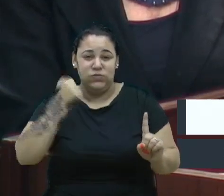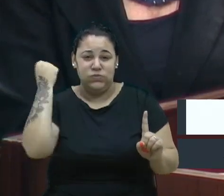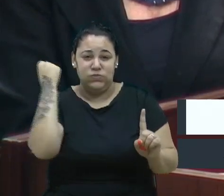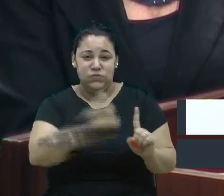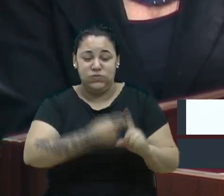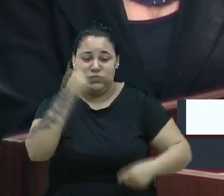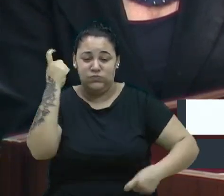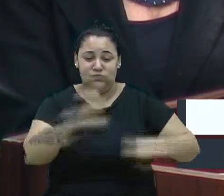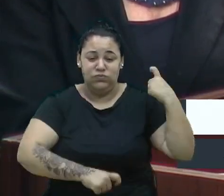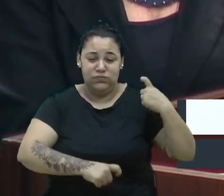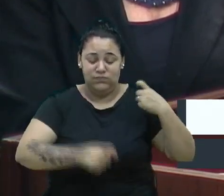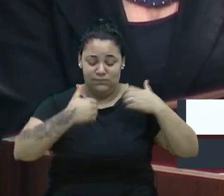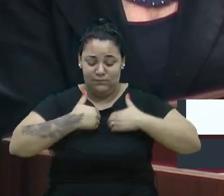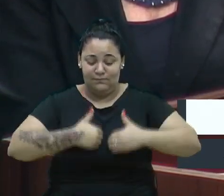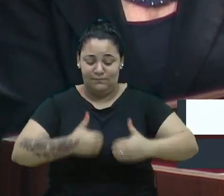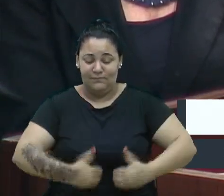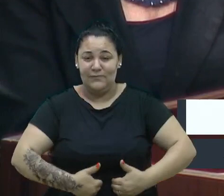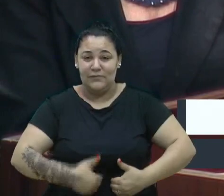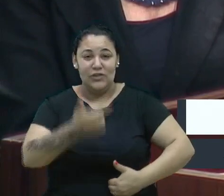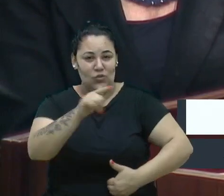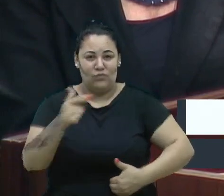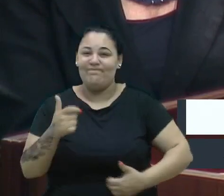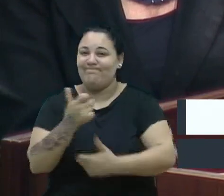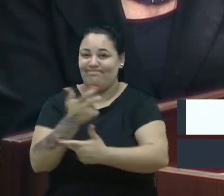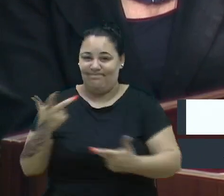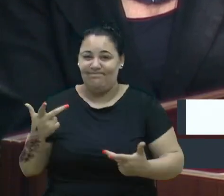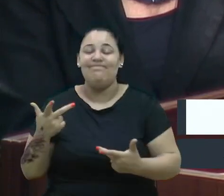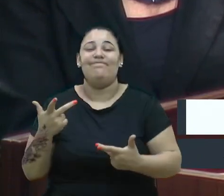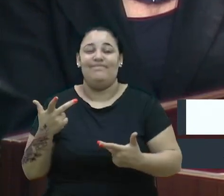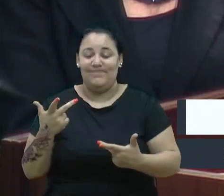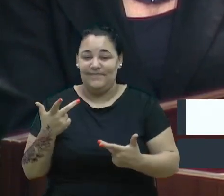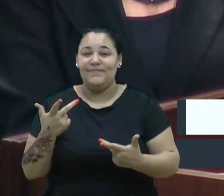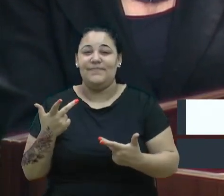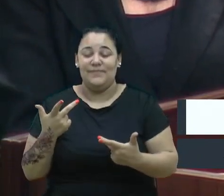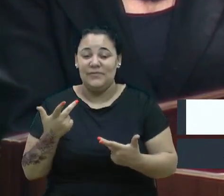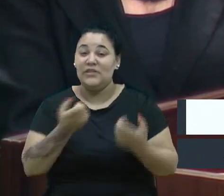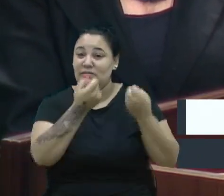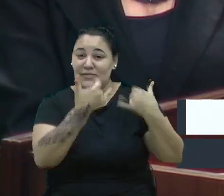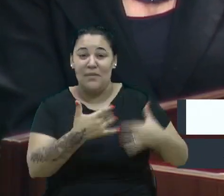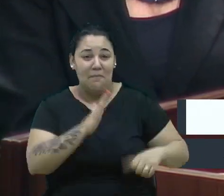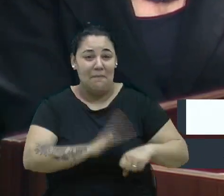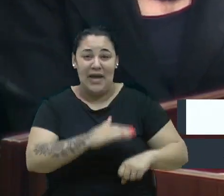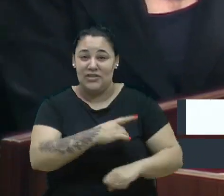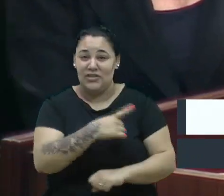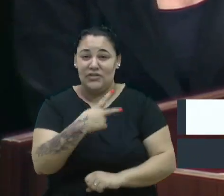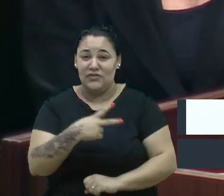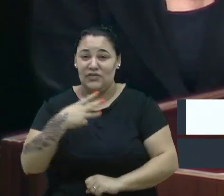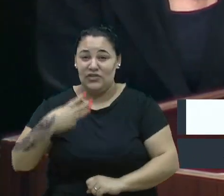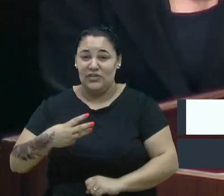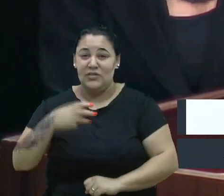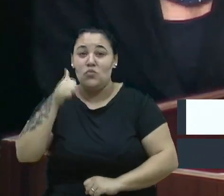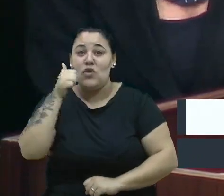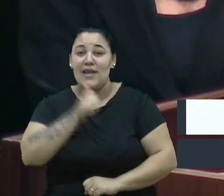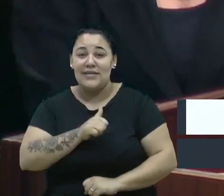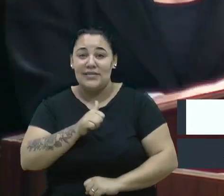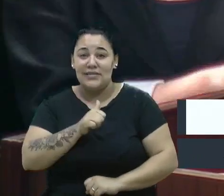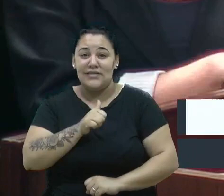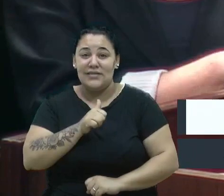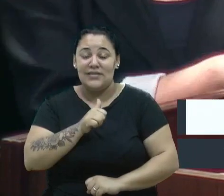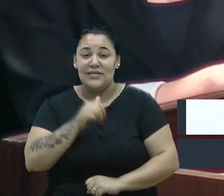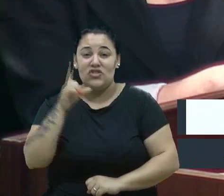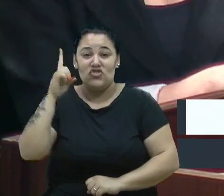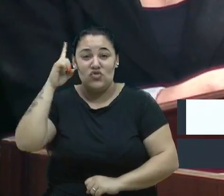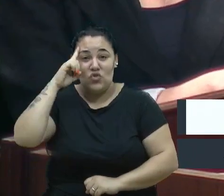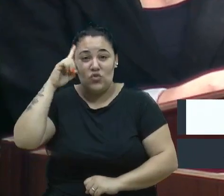estupro, ameaça e outros delitos. Isso nos resulta em mais de 123 mulheres por dia sofrendo